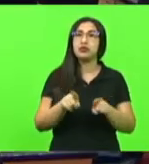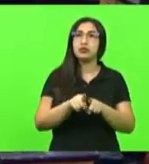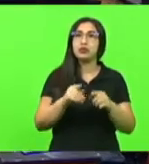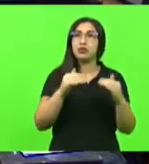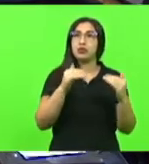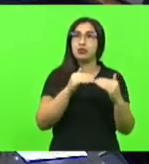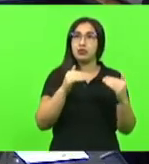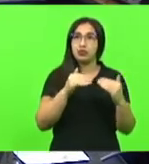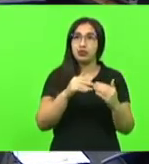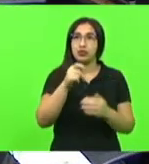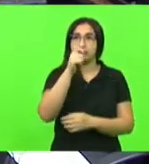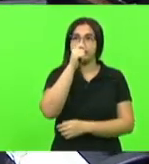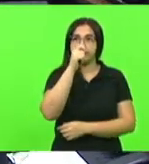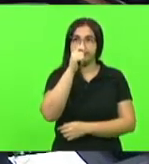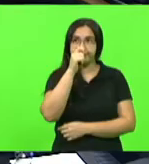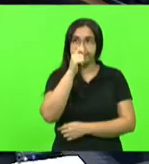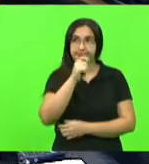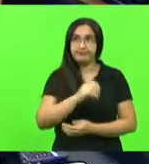João Amin.